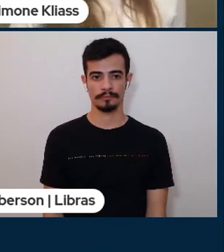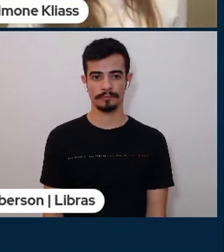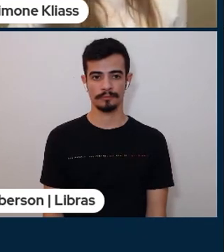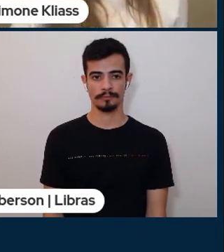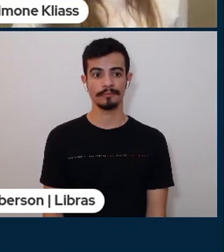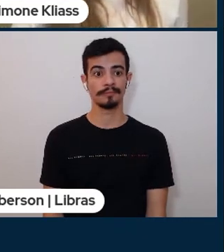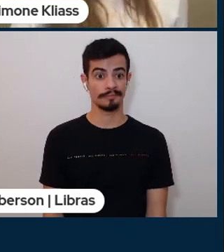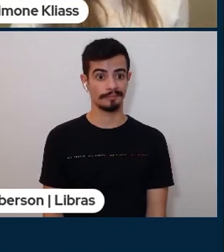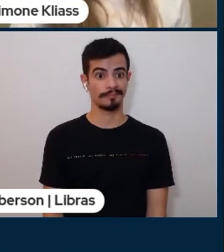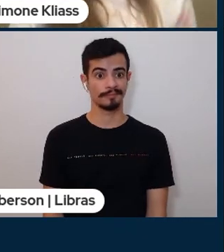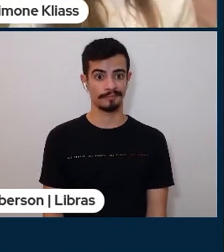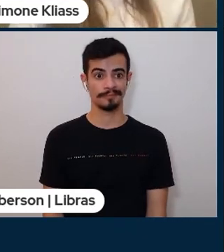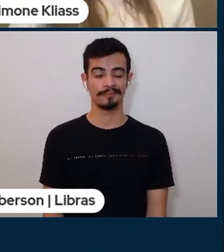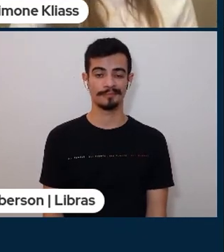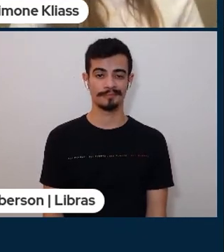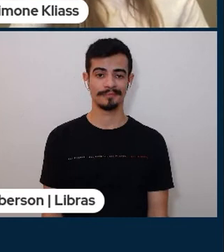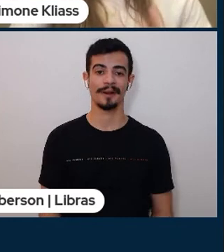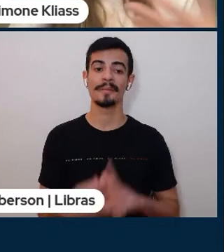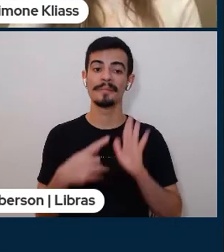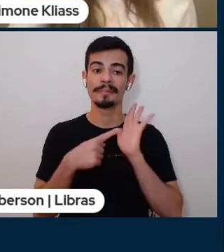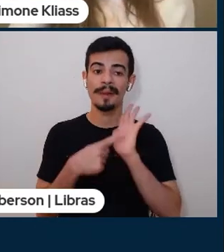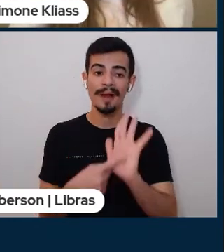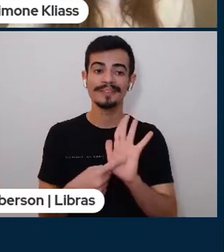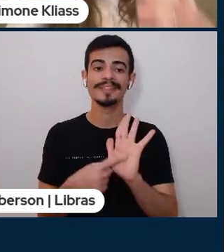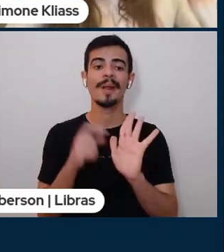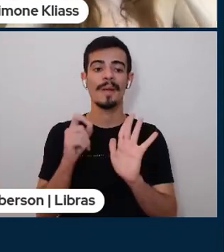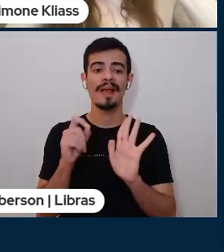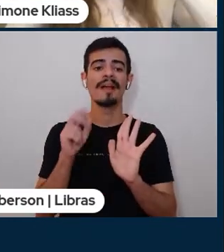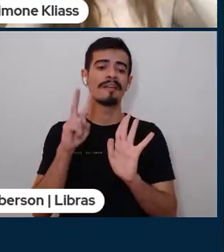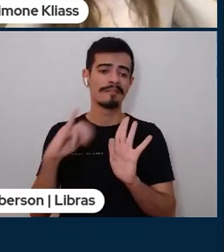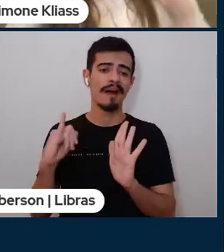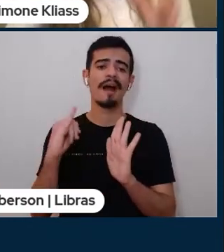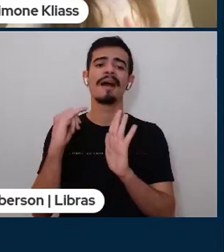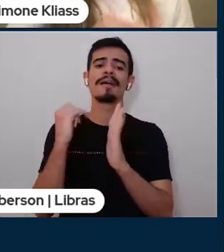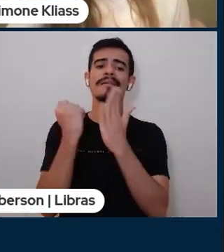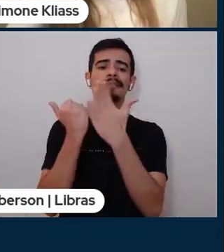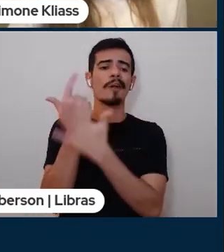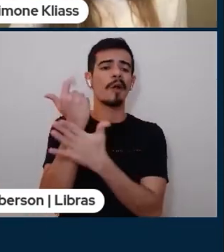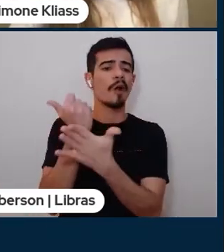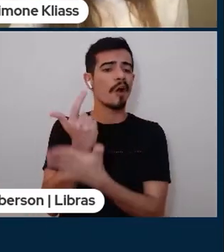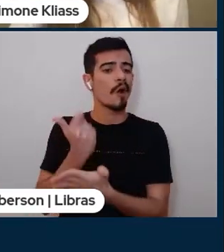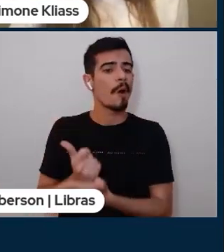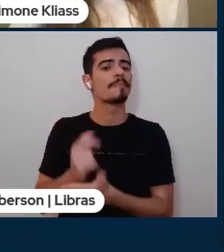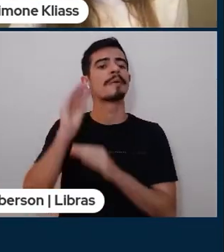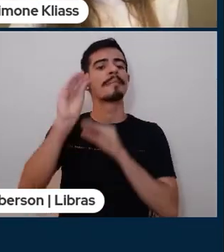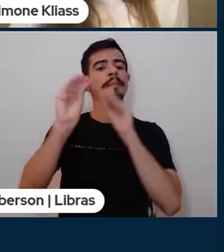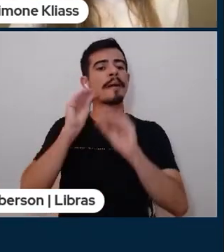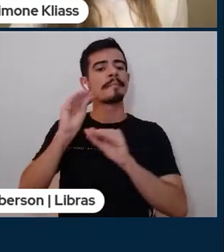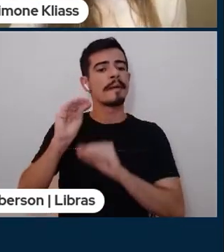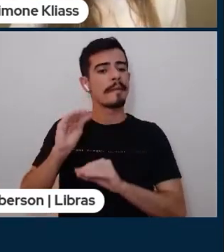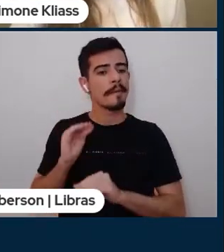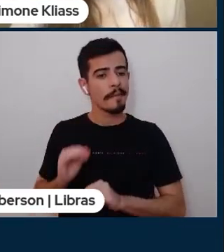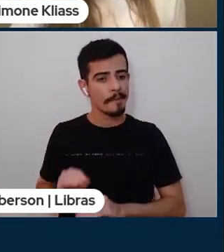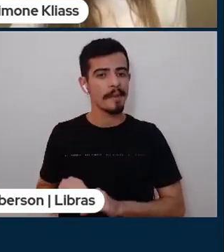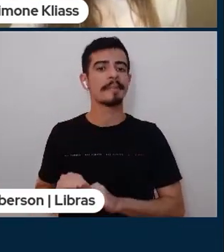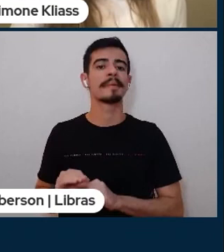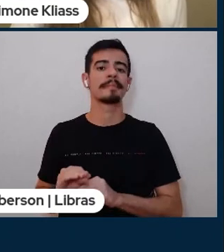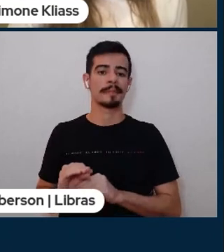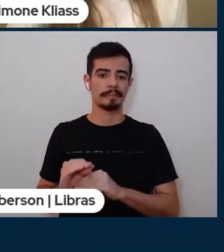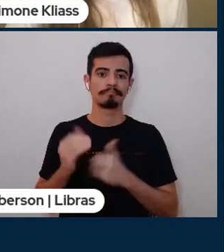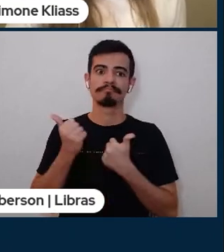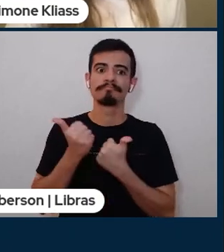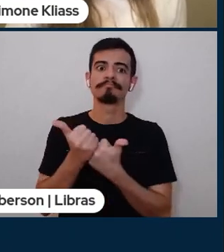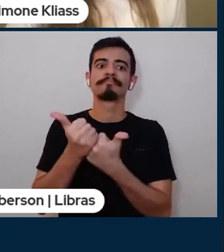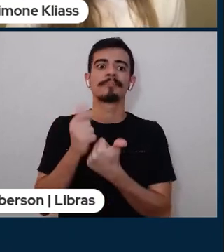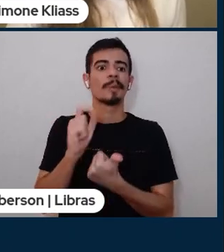e eu também sou mostrei Porque depois ele vai fazer toda compra toda a venda né ele realmente está assistindo e melhorando a